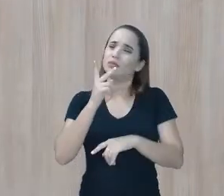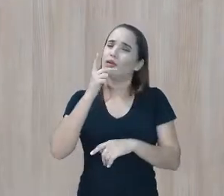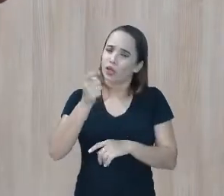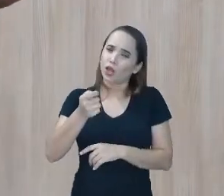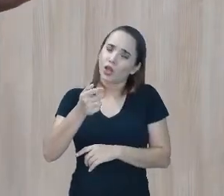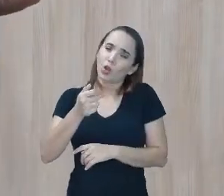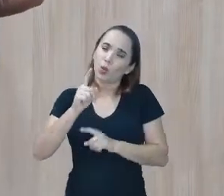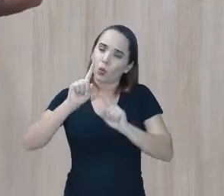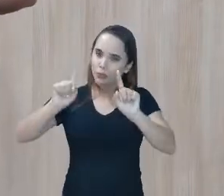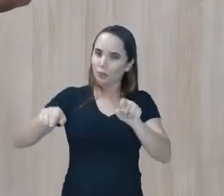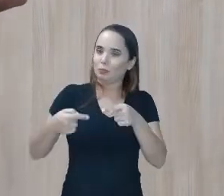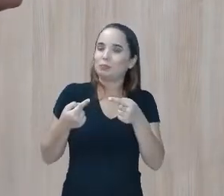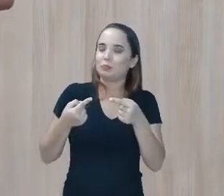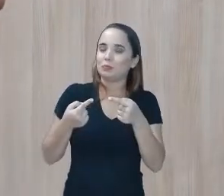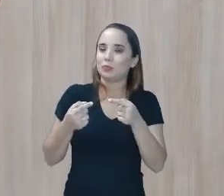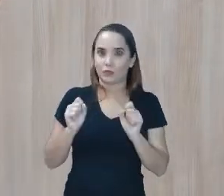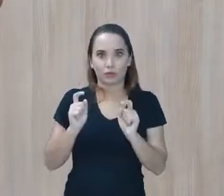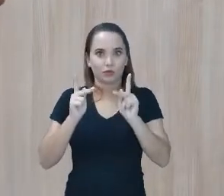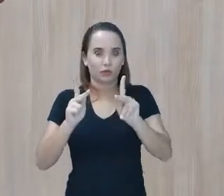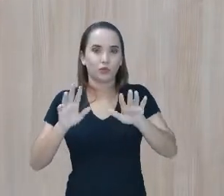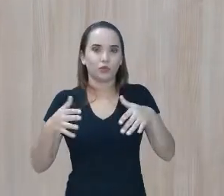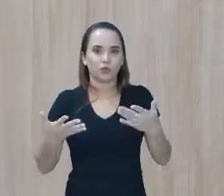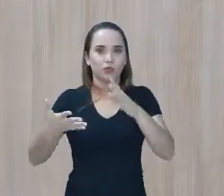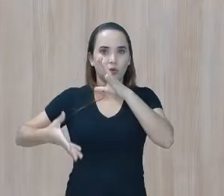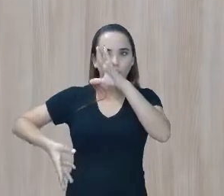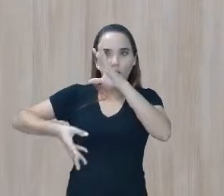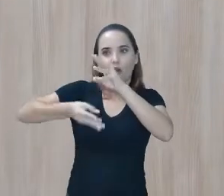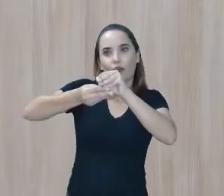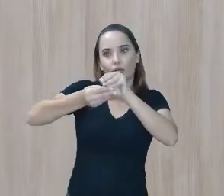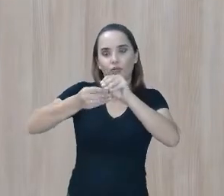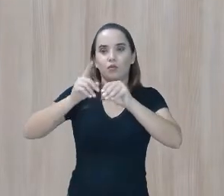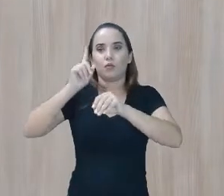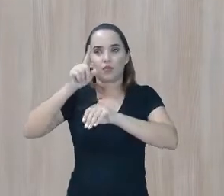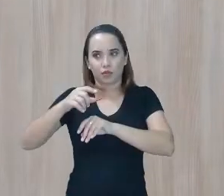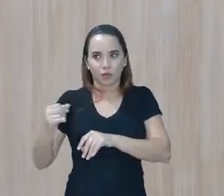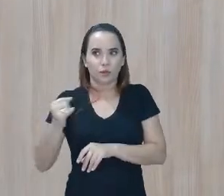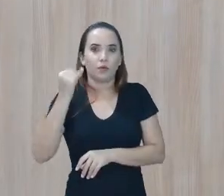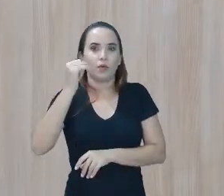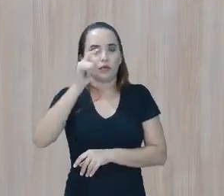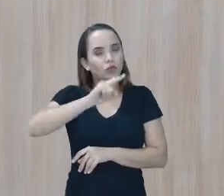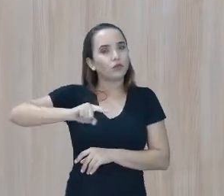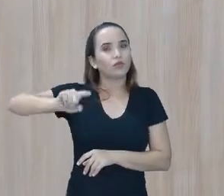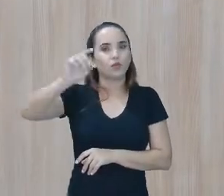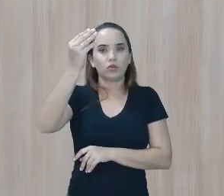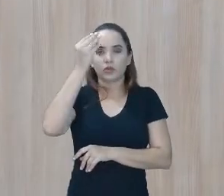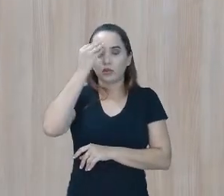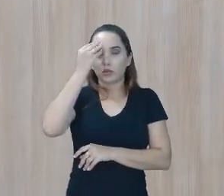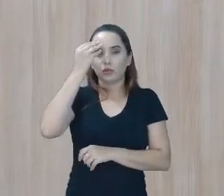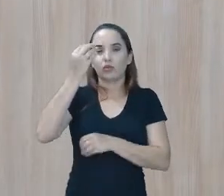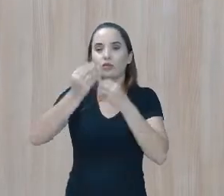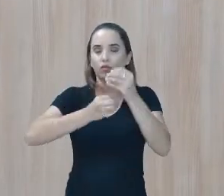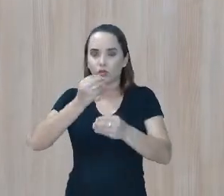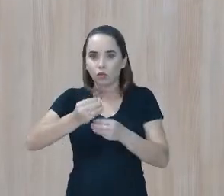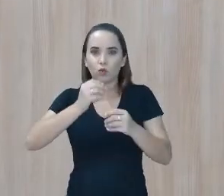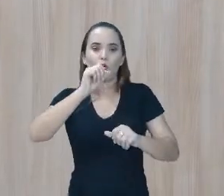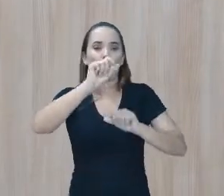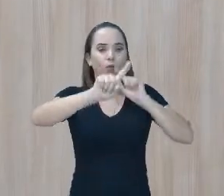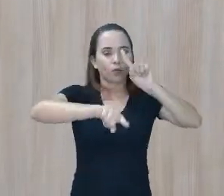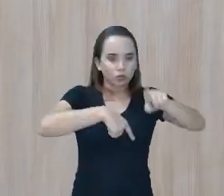um desafio, tá certo? Então, resumindo, é muito importante você saber transformar de um